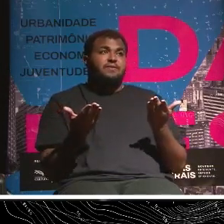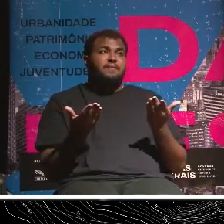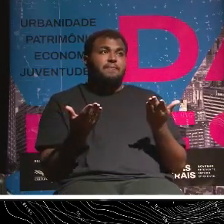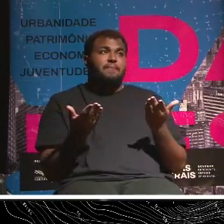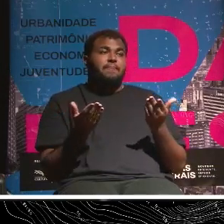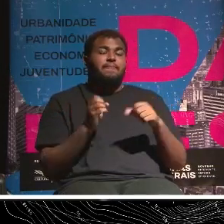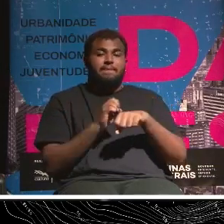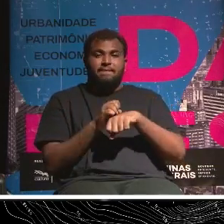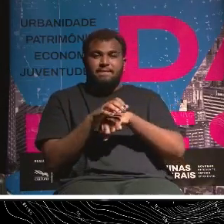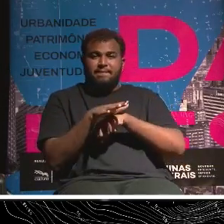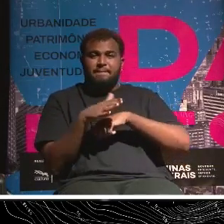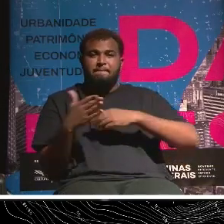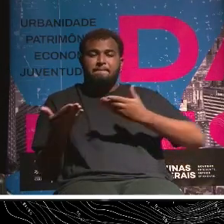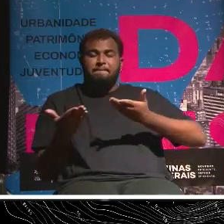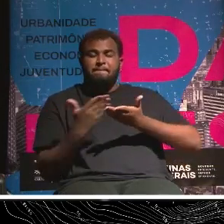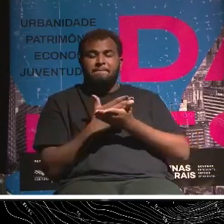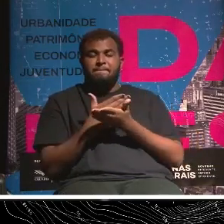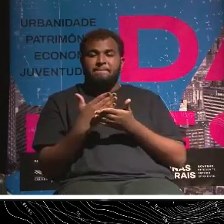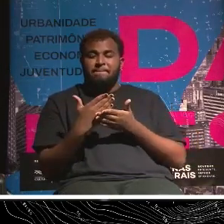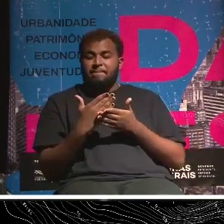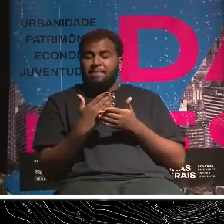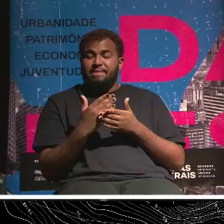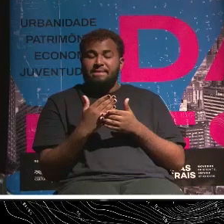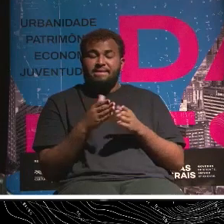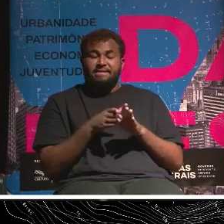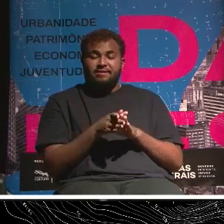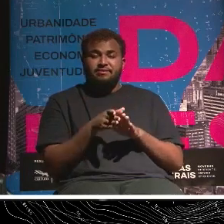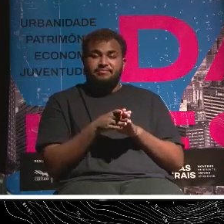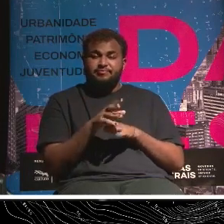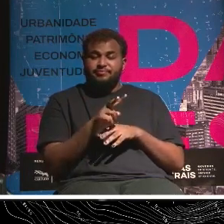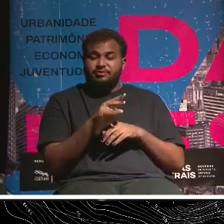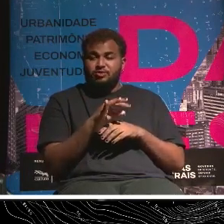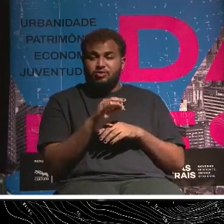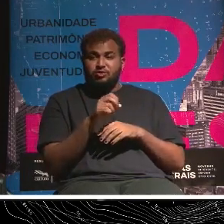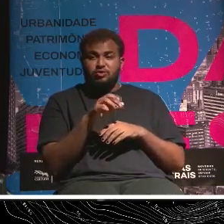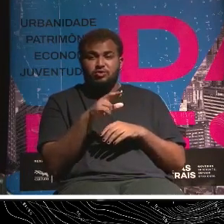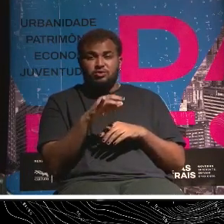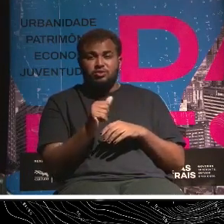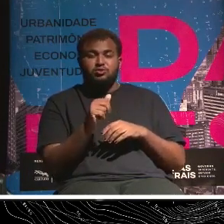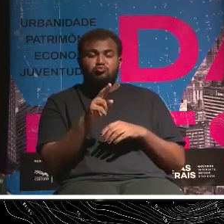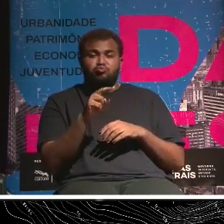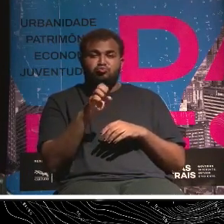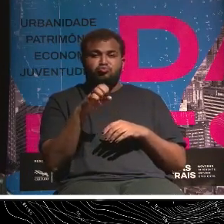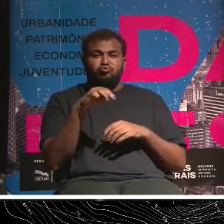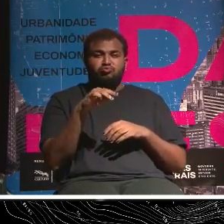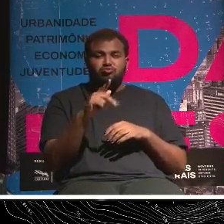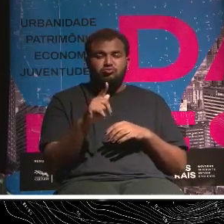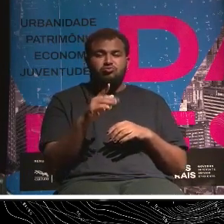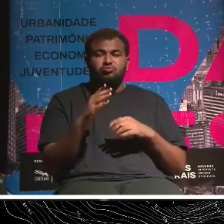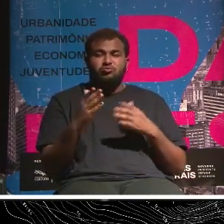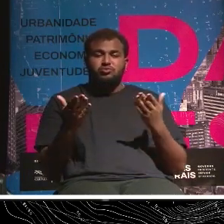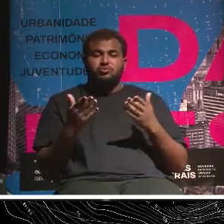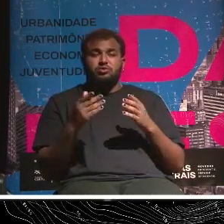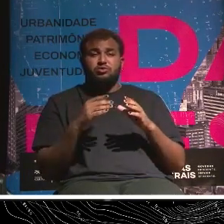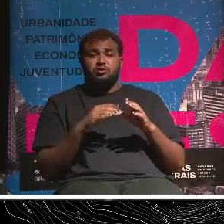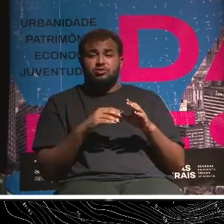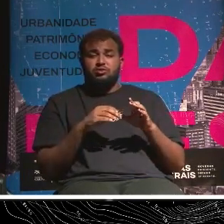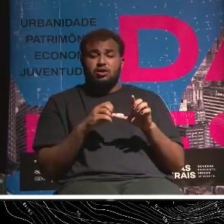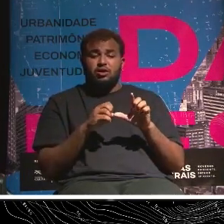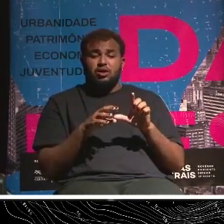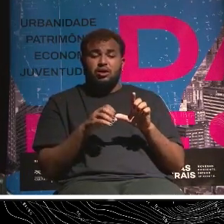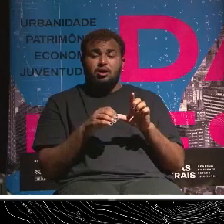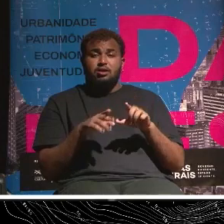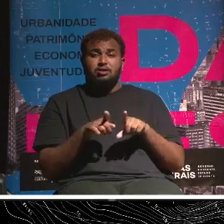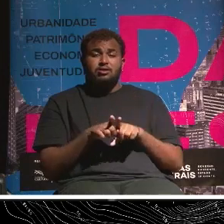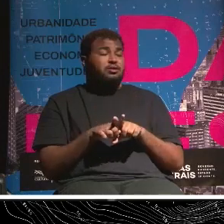uma publicação a partir da orientação da professora Vitória Isaú, da UENG, um livro pela Letramento. Eu era doida para publicar